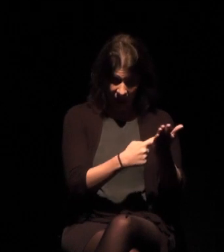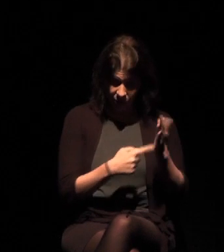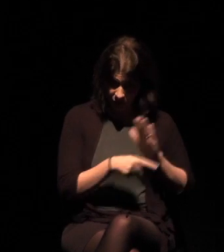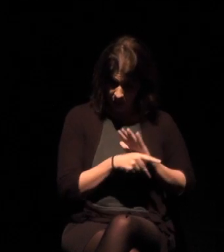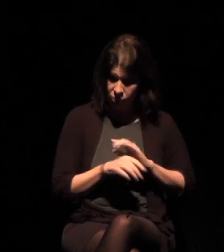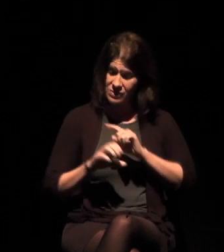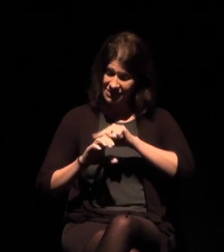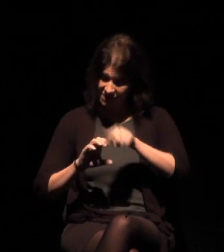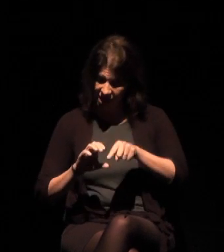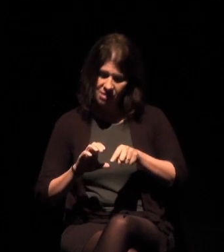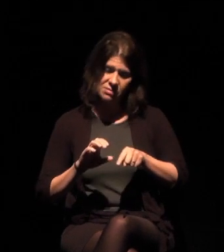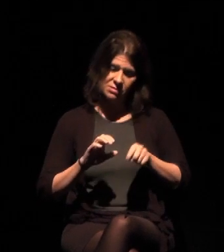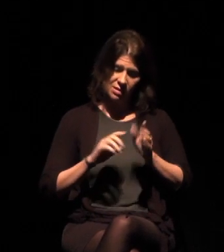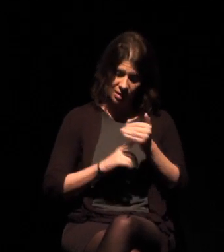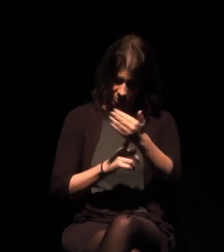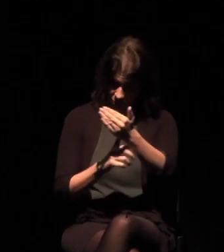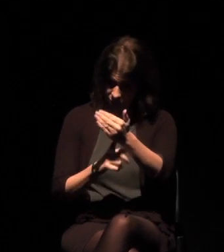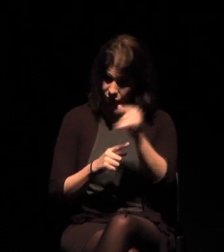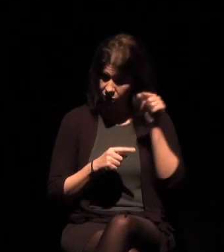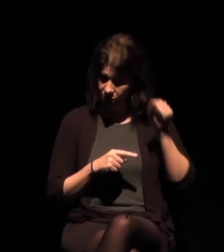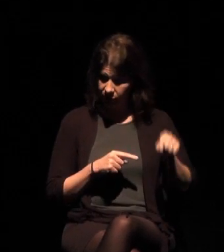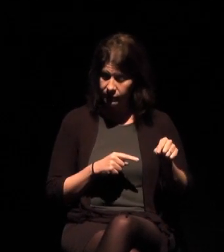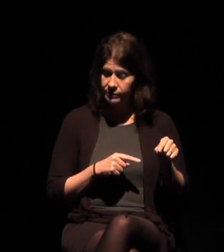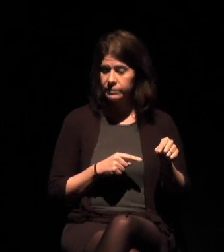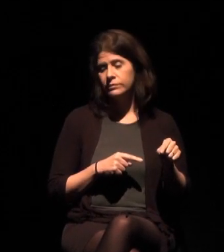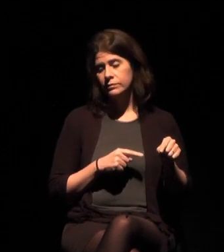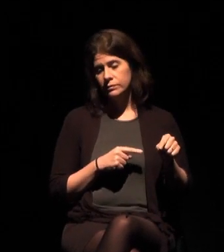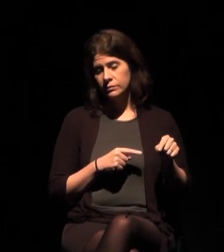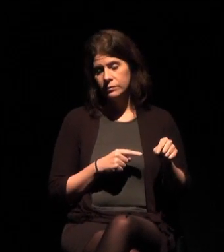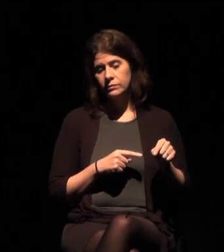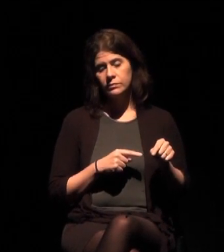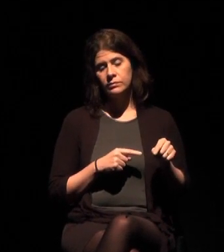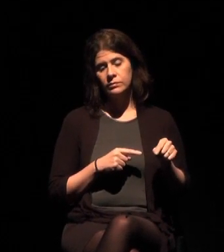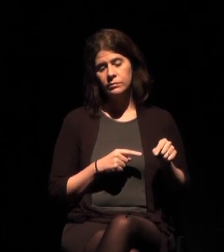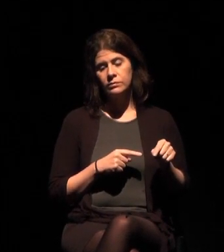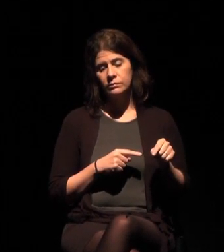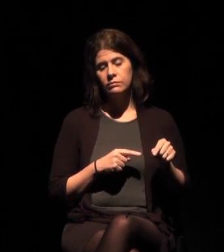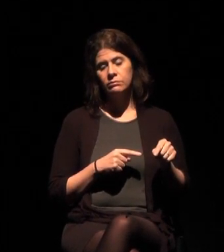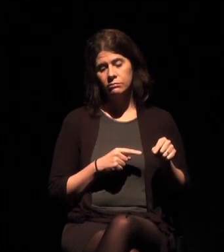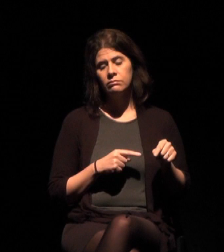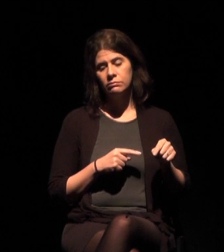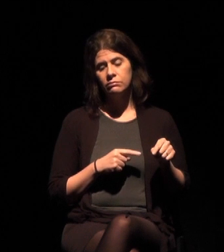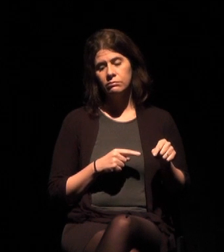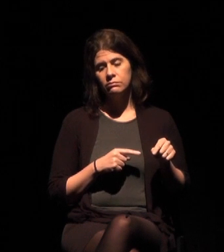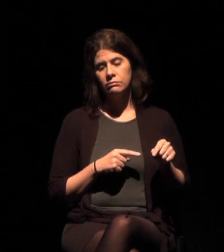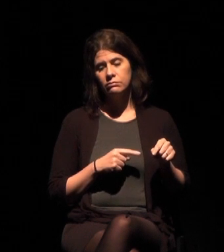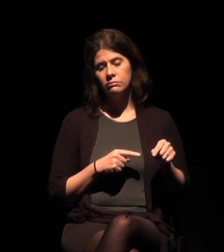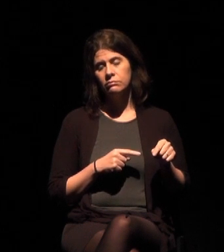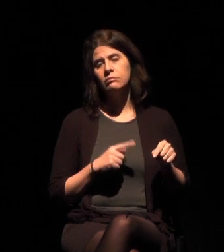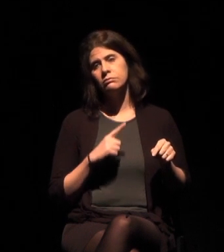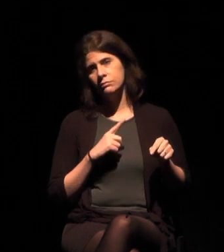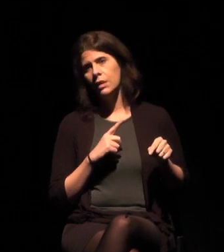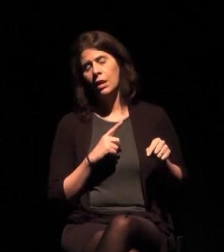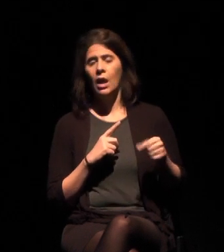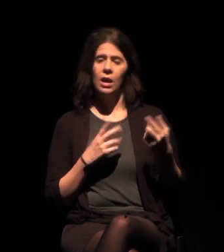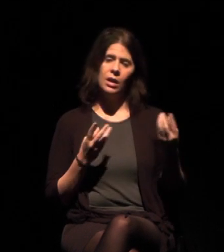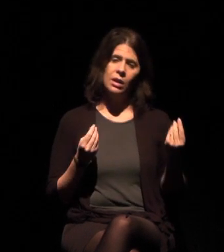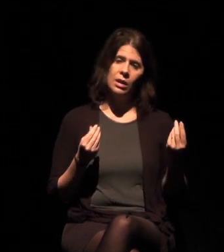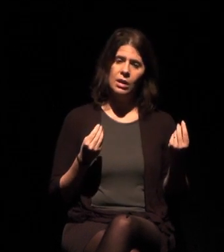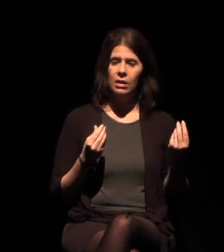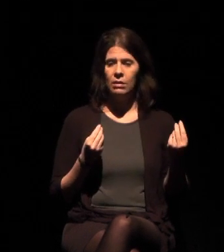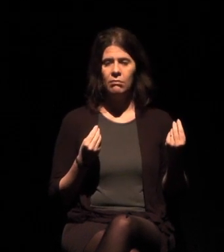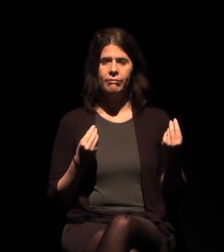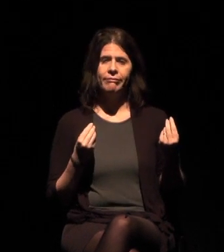fato tornam-se é é das plataformas digamos teoricamente tal em